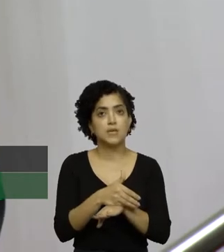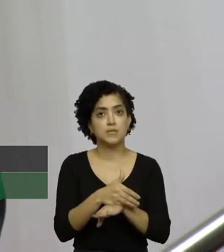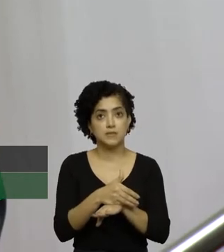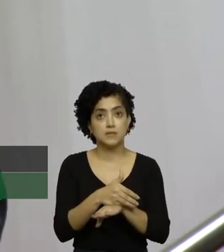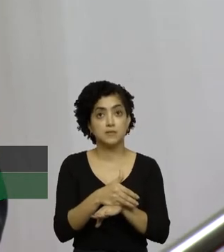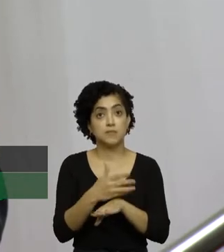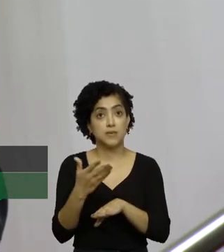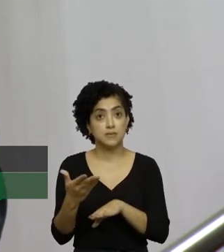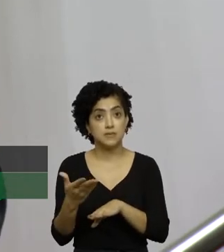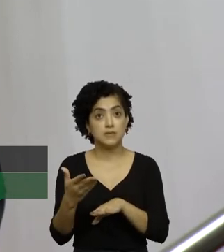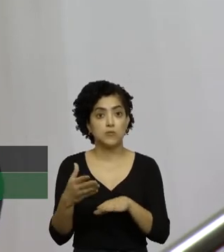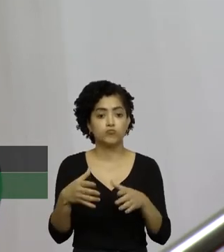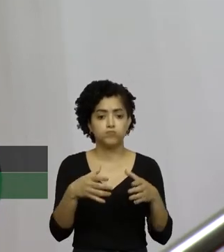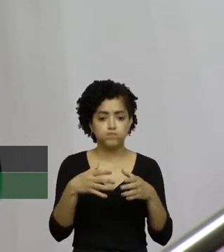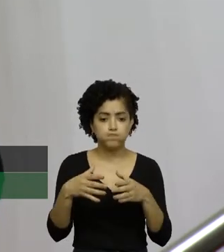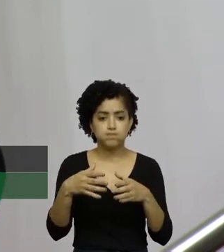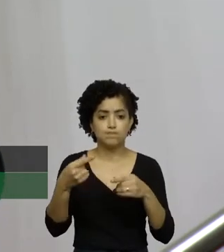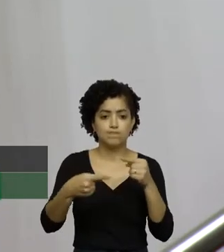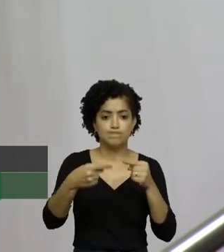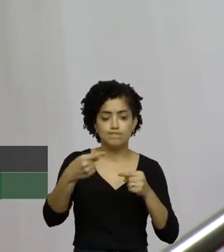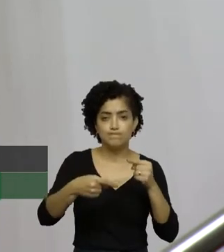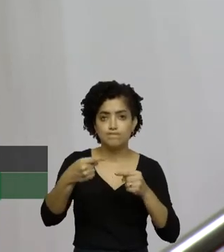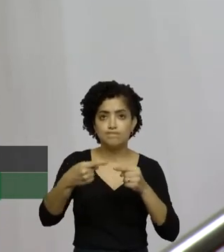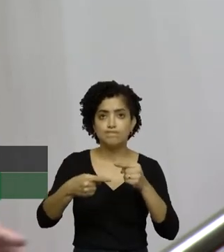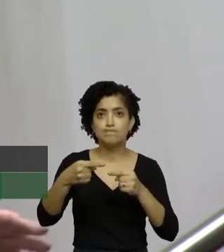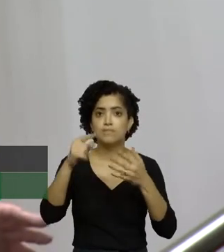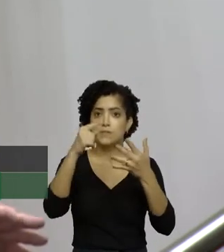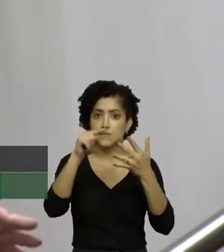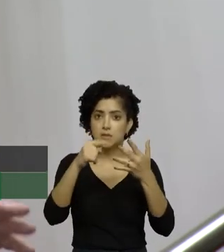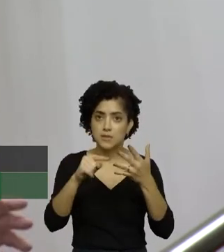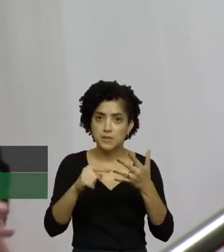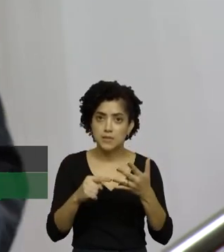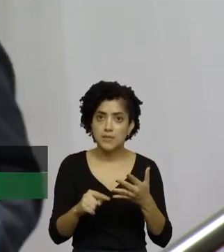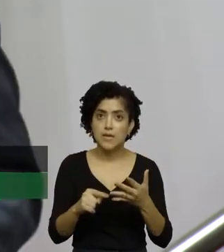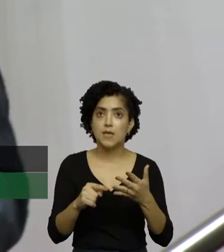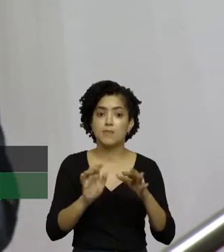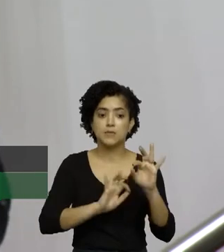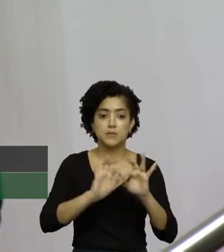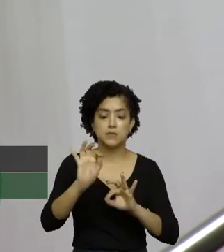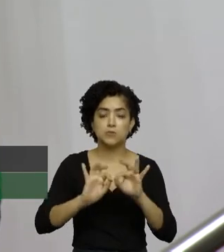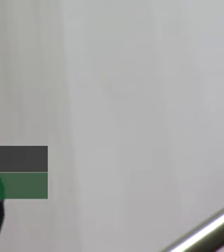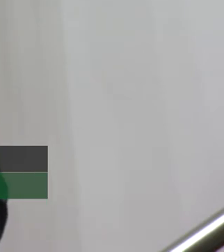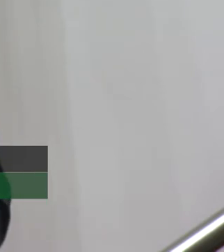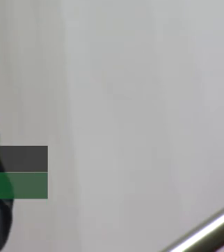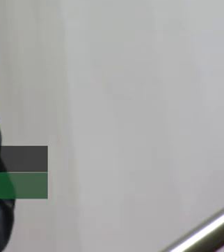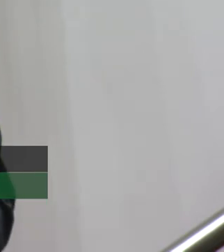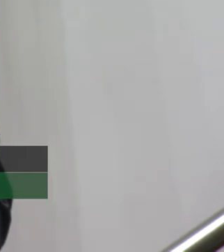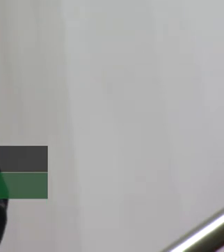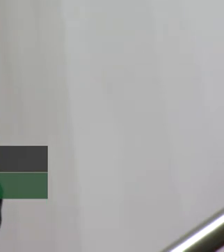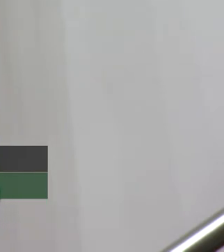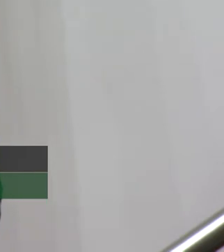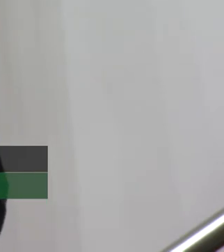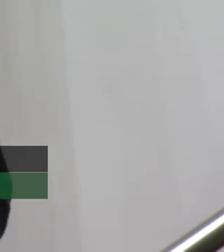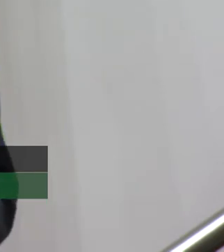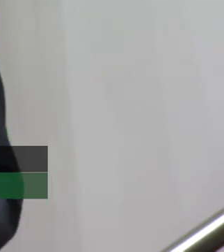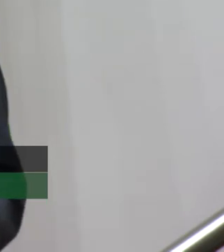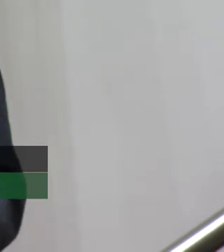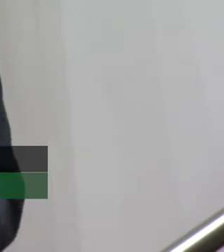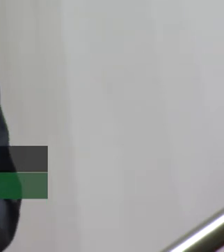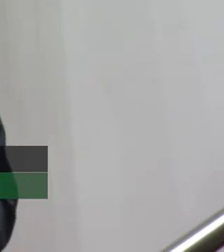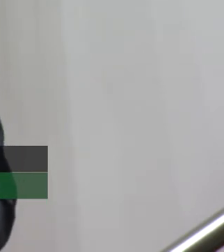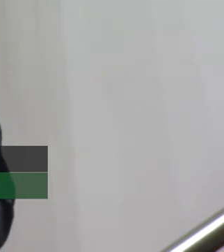neste conjunto de debates que nós organizamos em todo o estado de Santa Catarina. De dizer